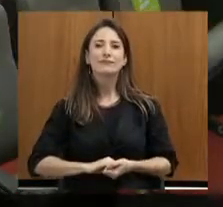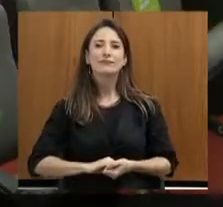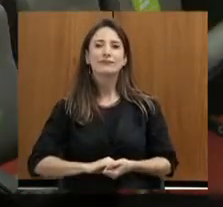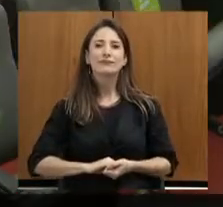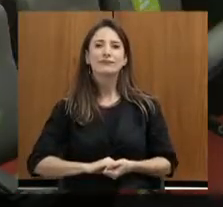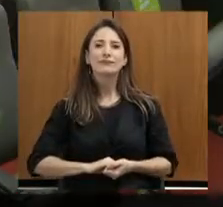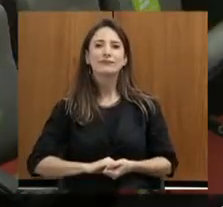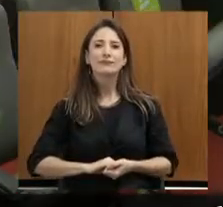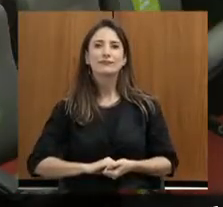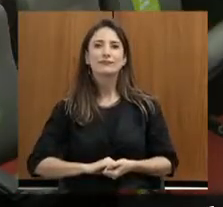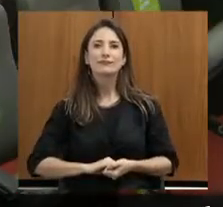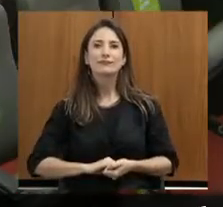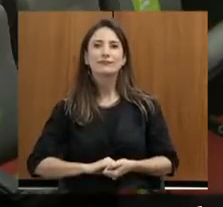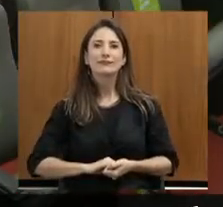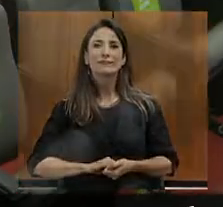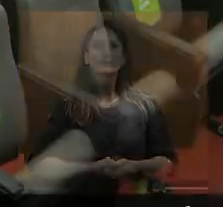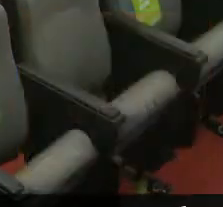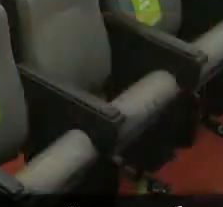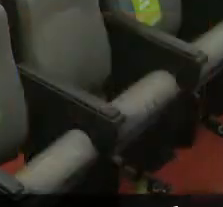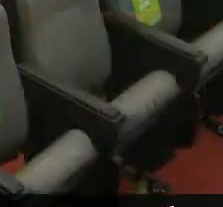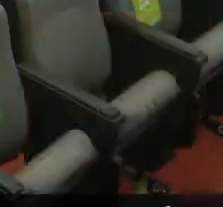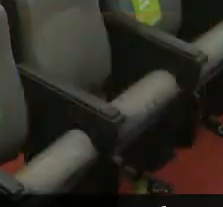E aí